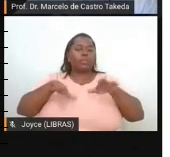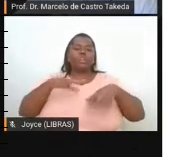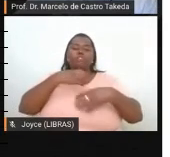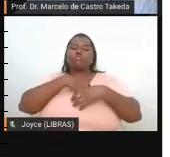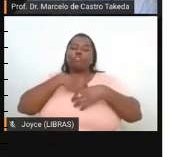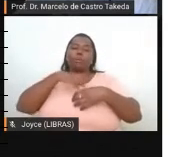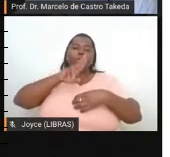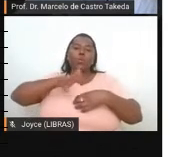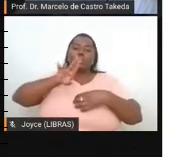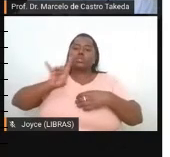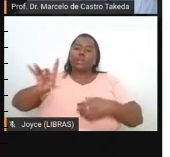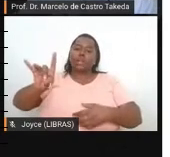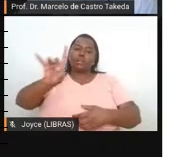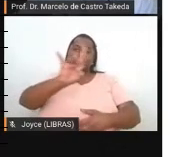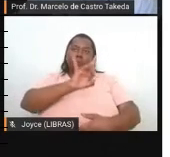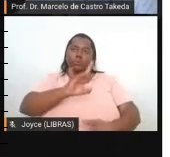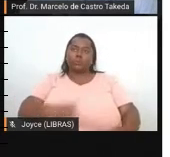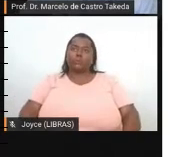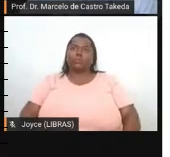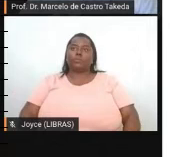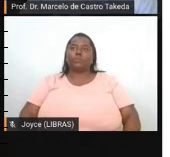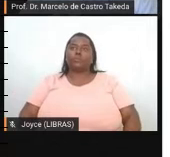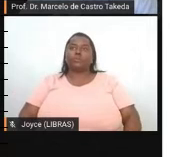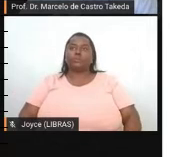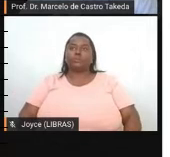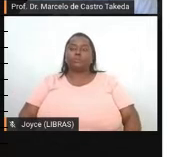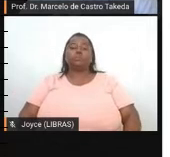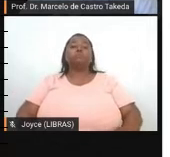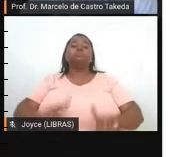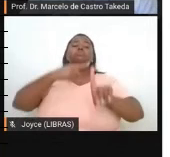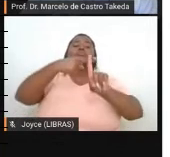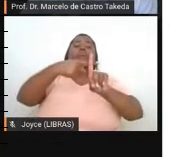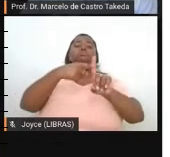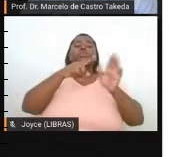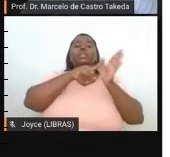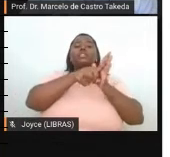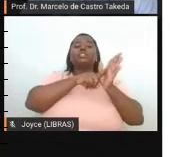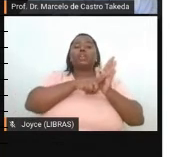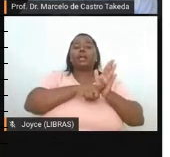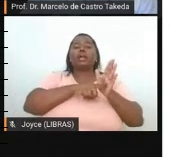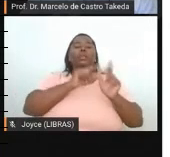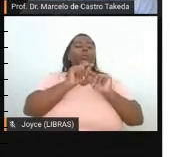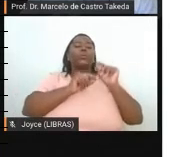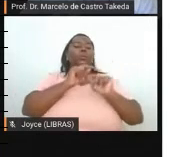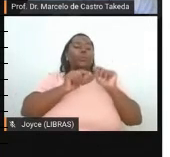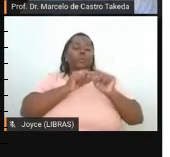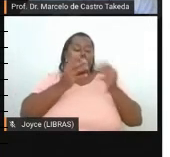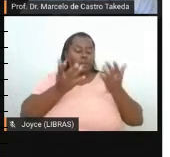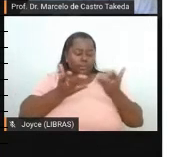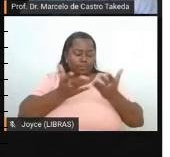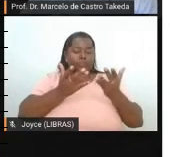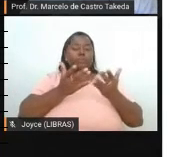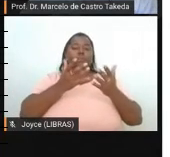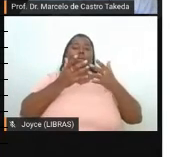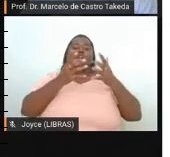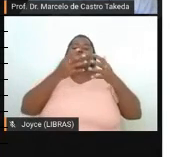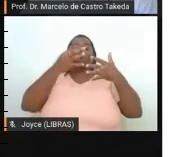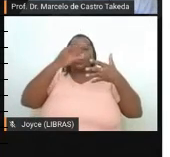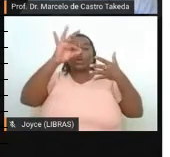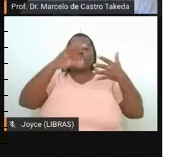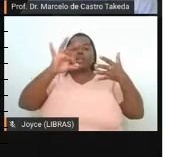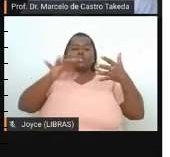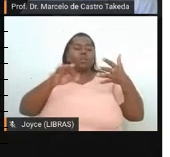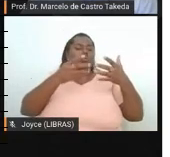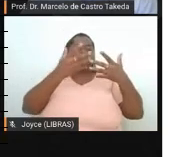uso. Bom, qual é a vantagem desse questionário com esse tipo de questão? A correção é automática, tem